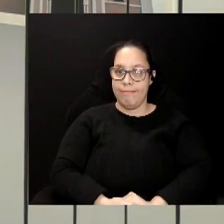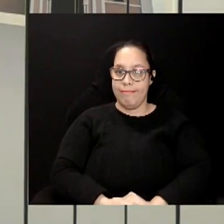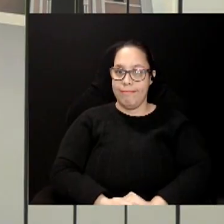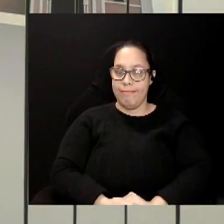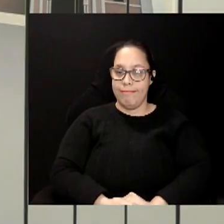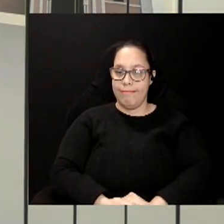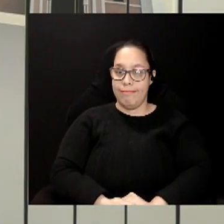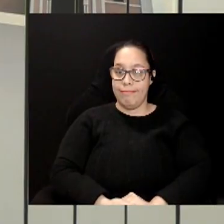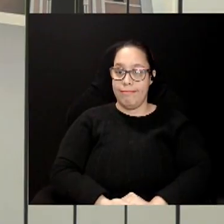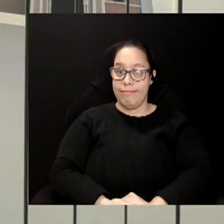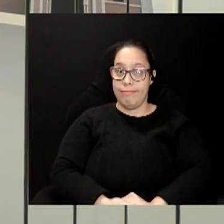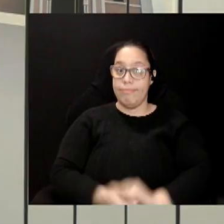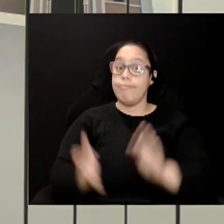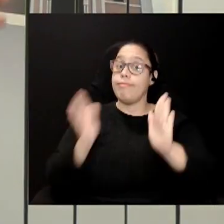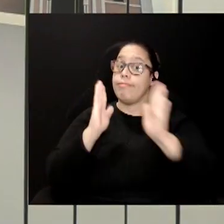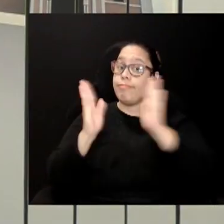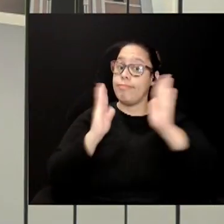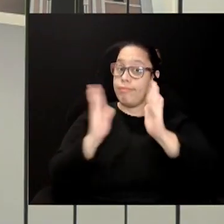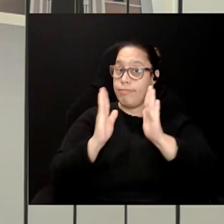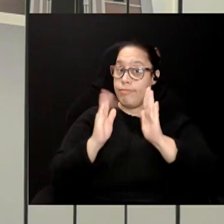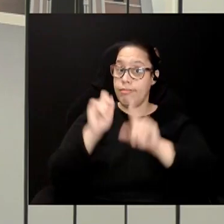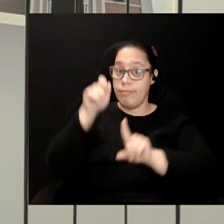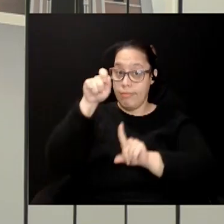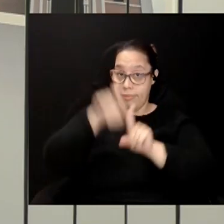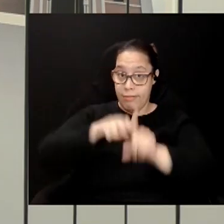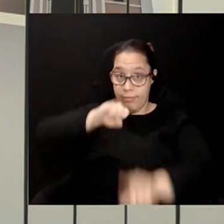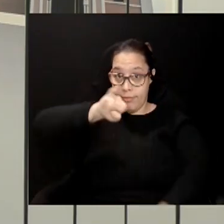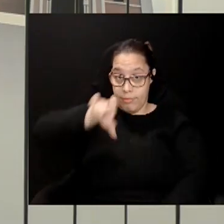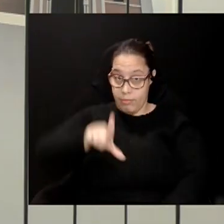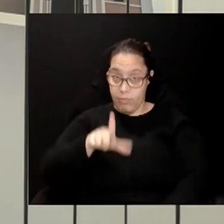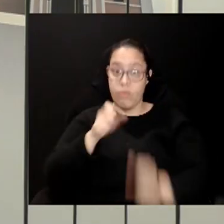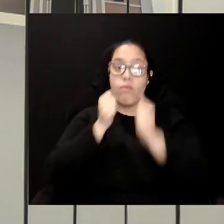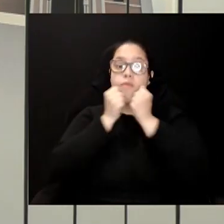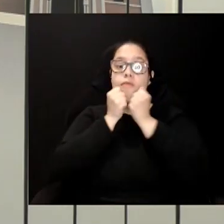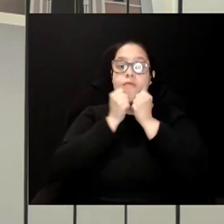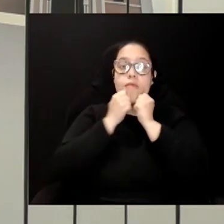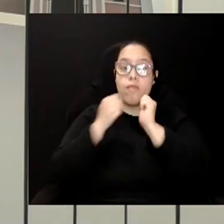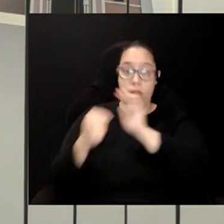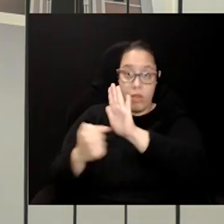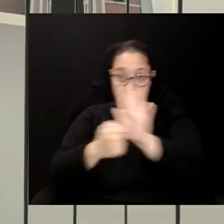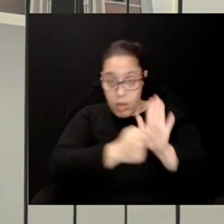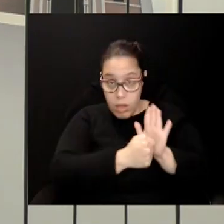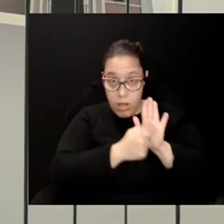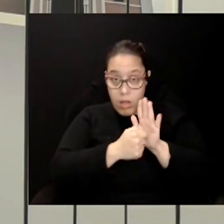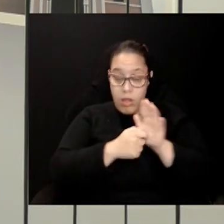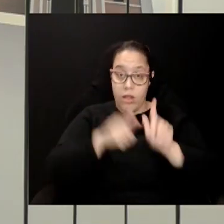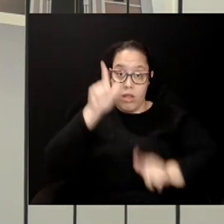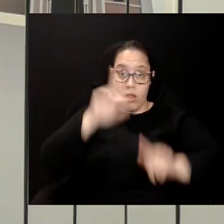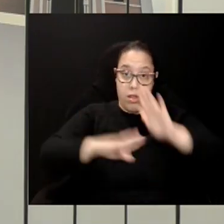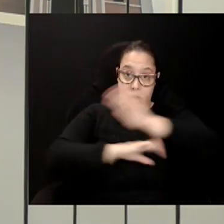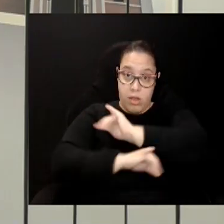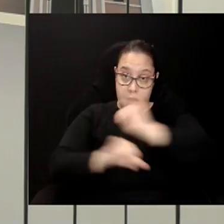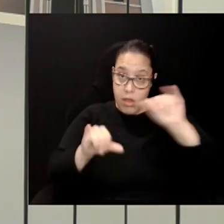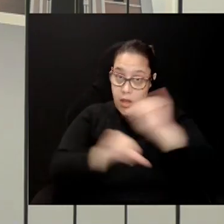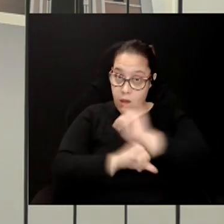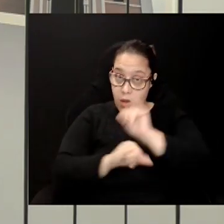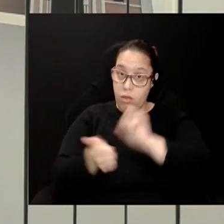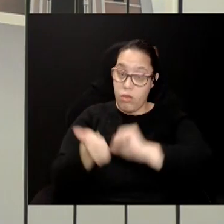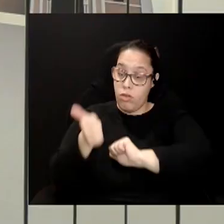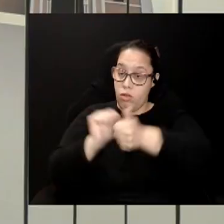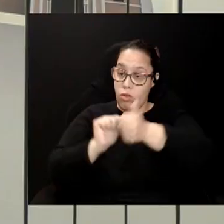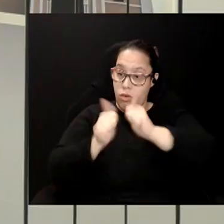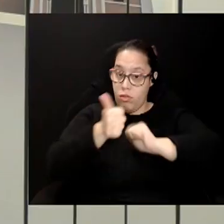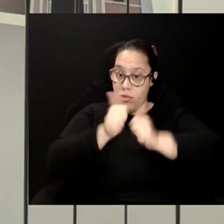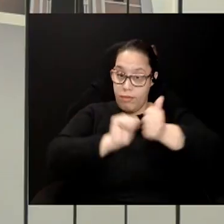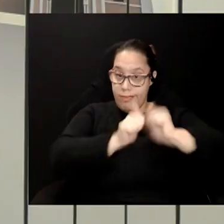Durante todo este mês de julho, nós estamos mostrando aqui no Jornal Câmara Notícia um balanço, uma análise do